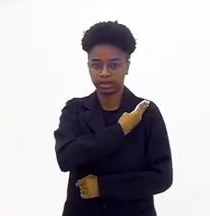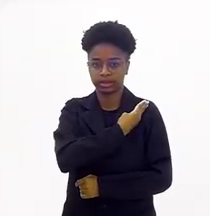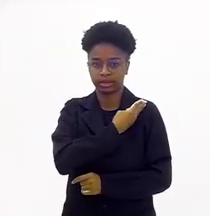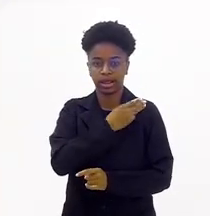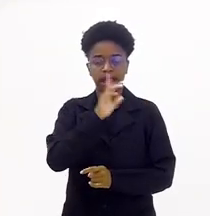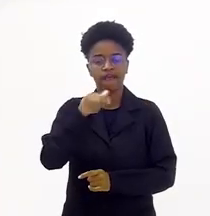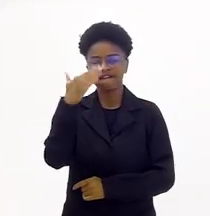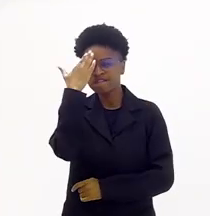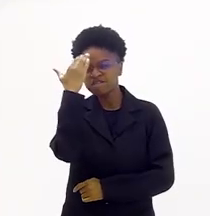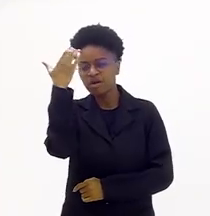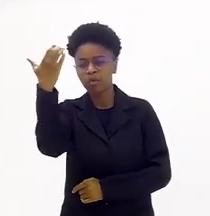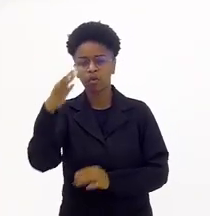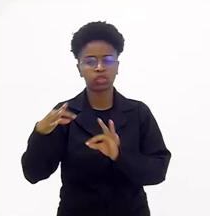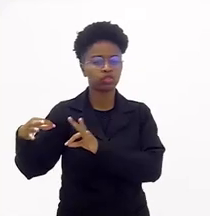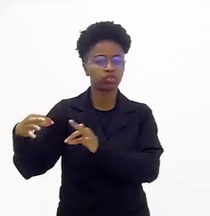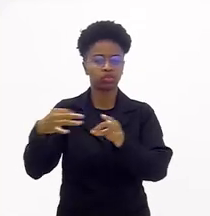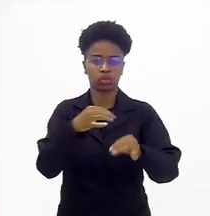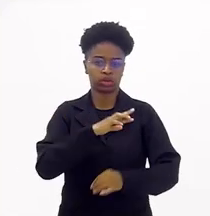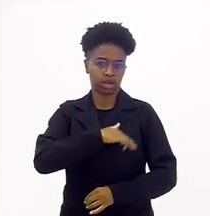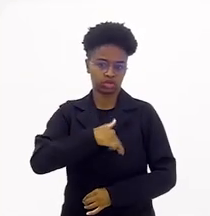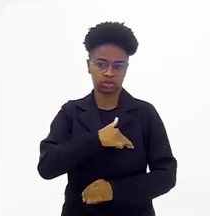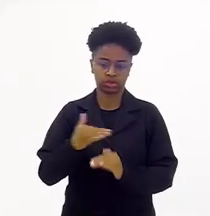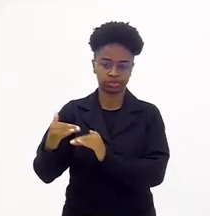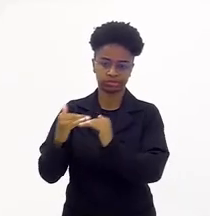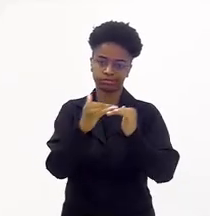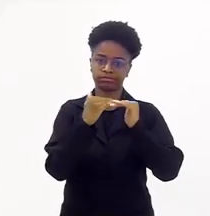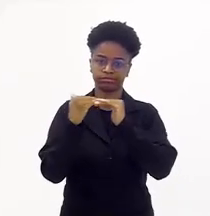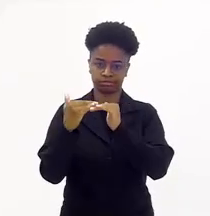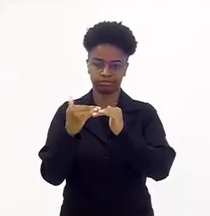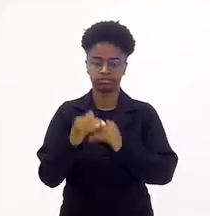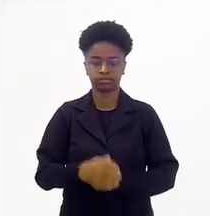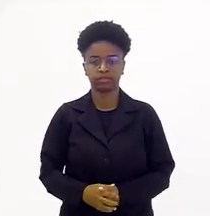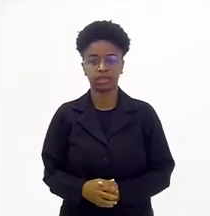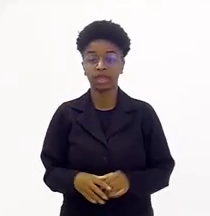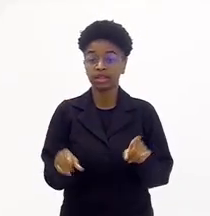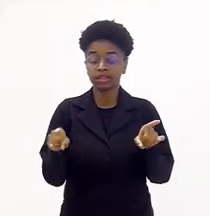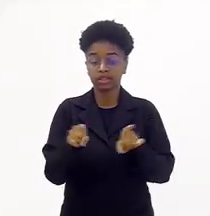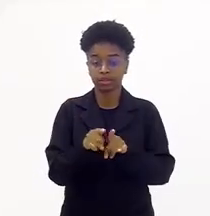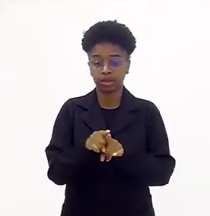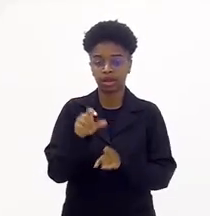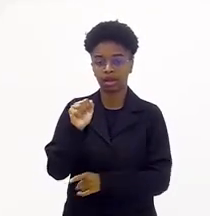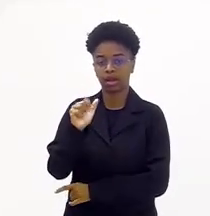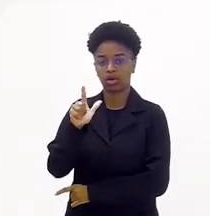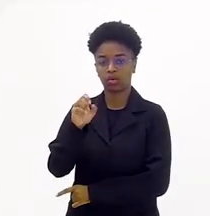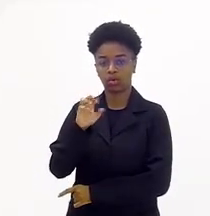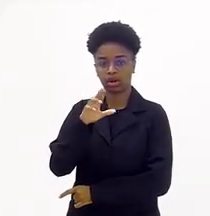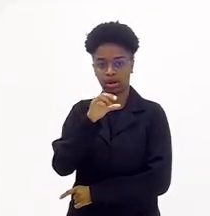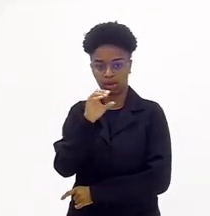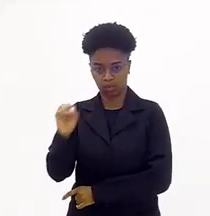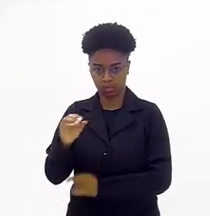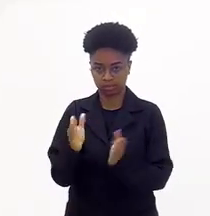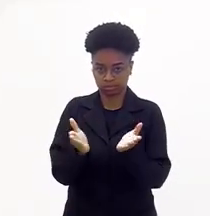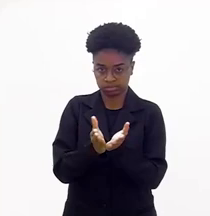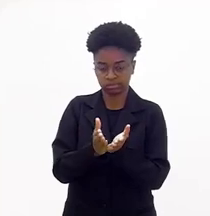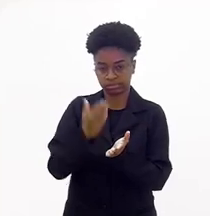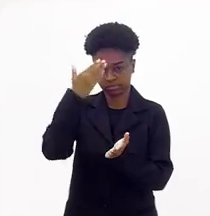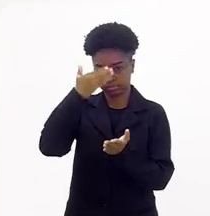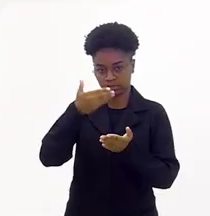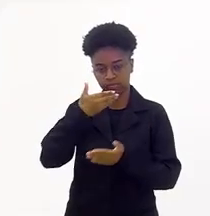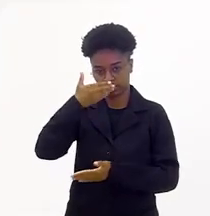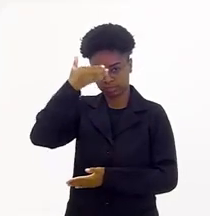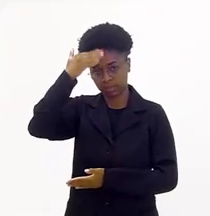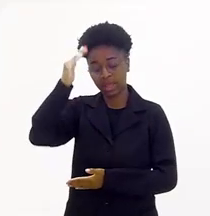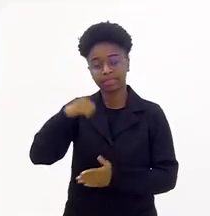é reconhecida por todas as religiões, ela é unânime. Inclusive, no Alcorão, Maria